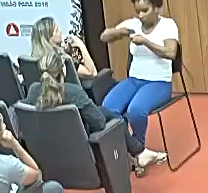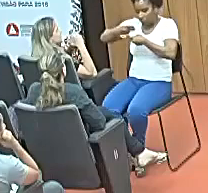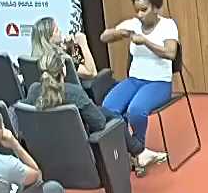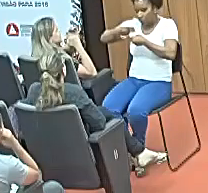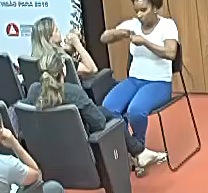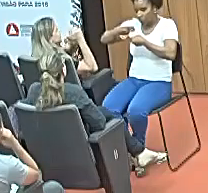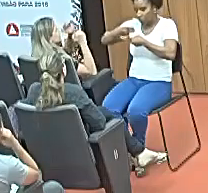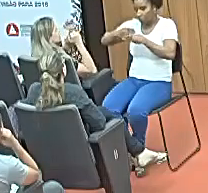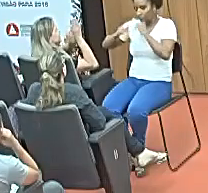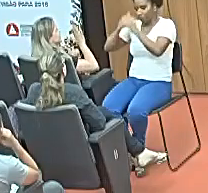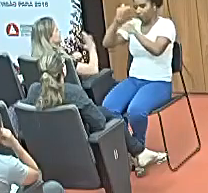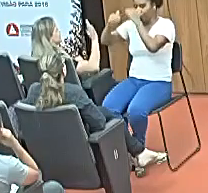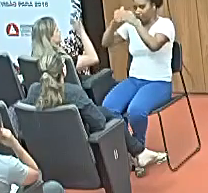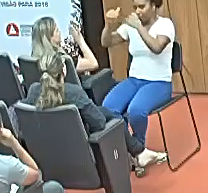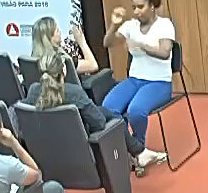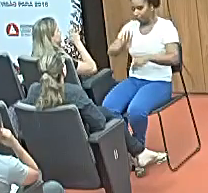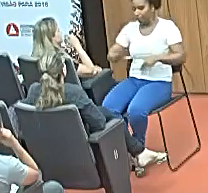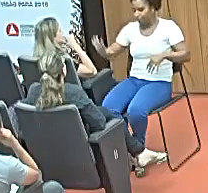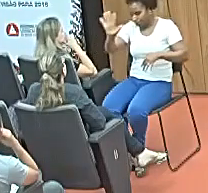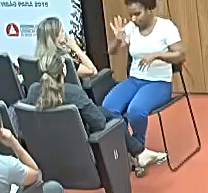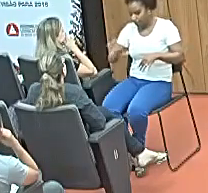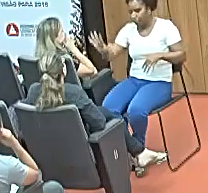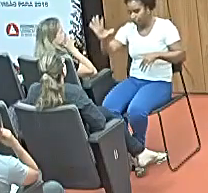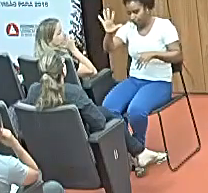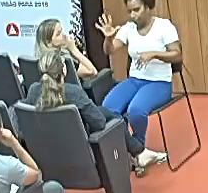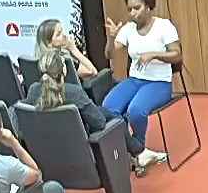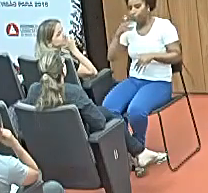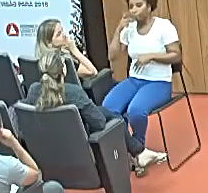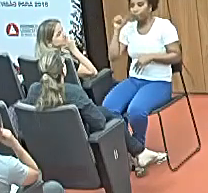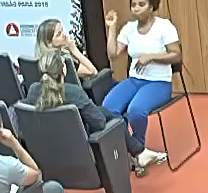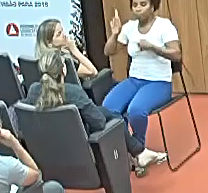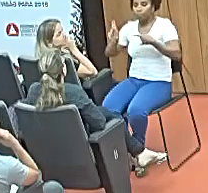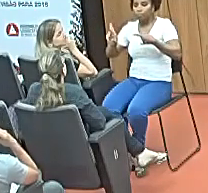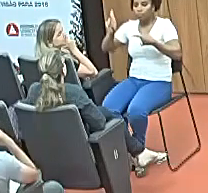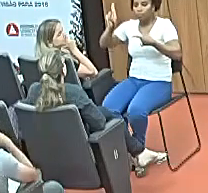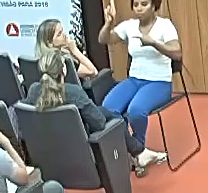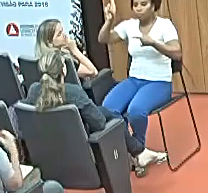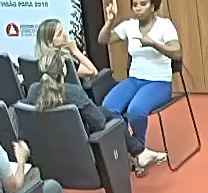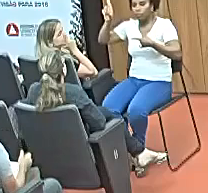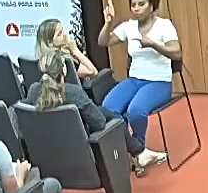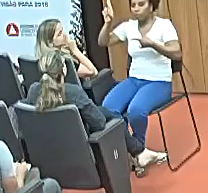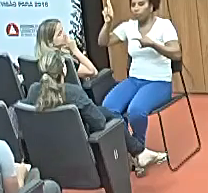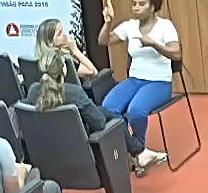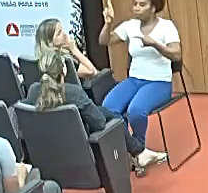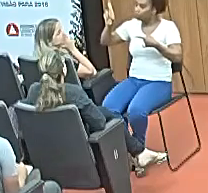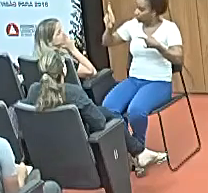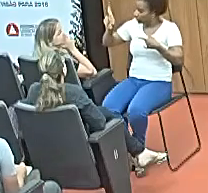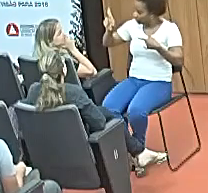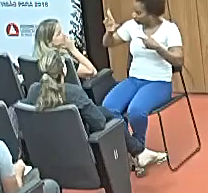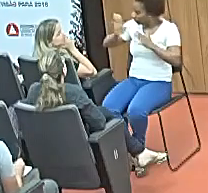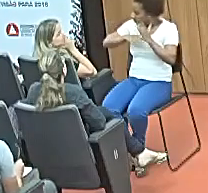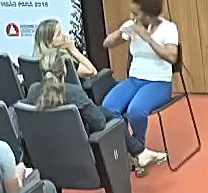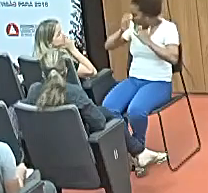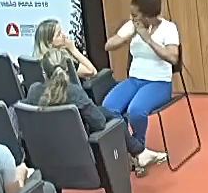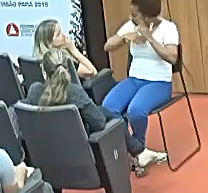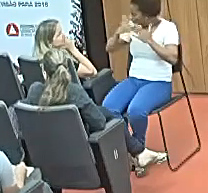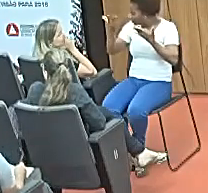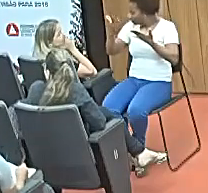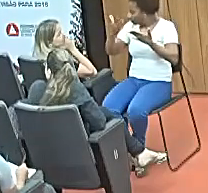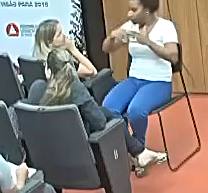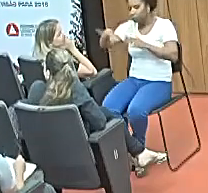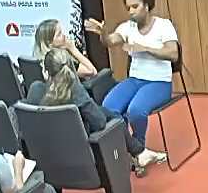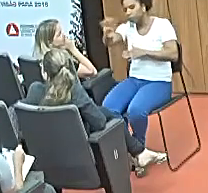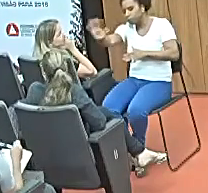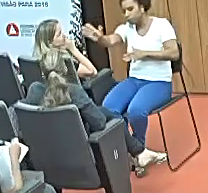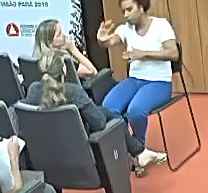já era relator é eu tenho eu estou aqui representando o conselho de arquitetura e urbanismo mas era a idéia de ser um observador